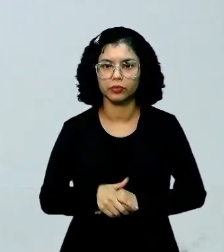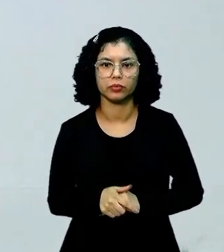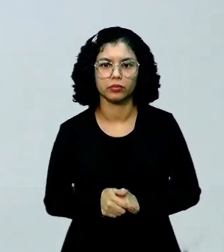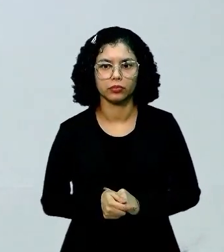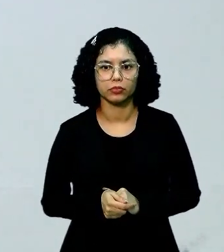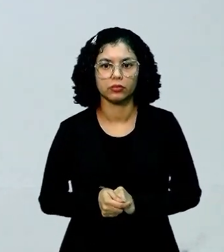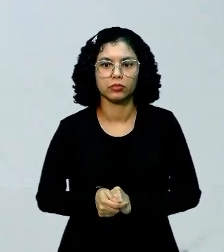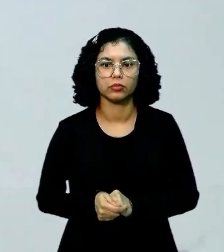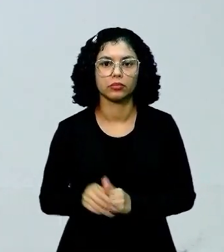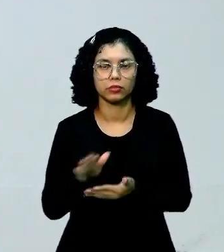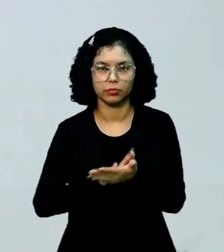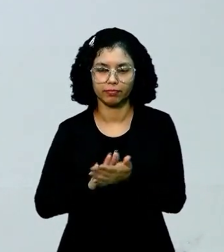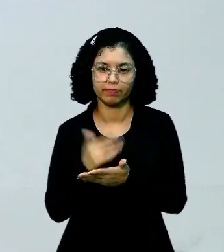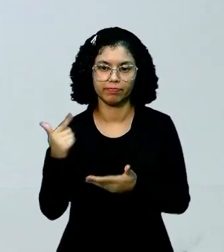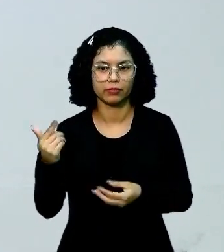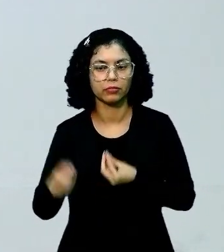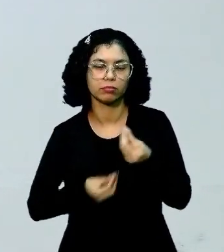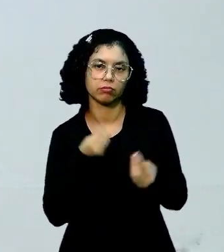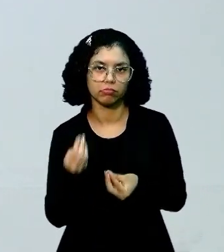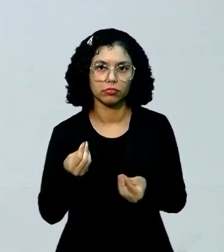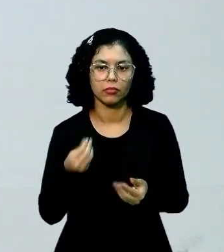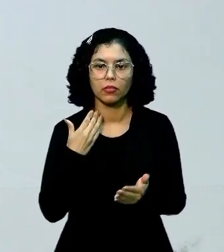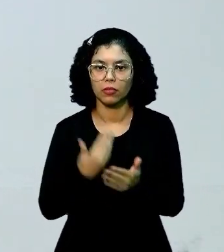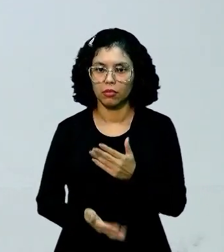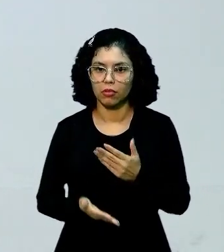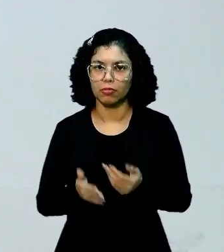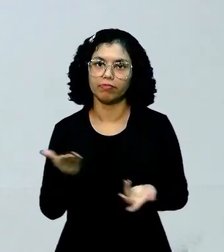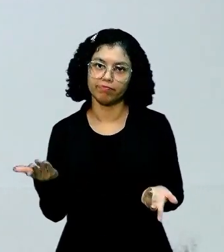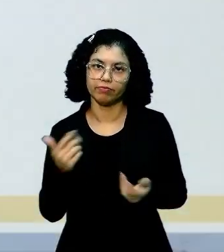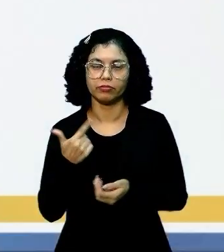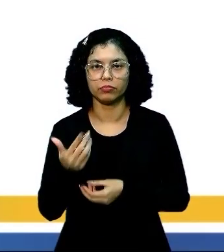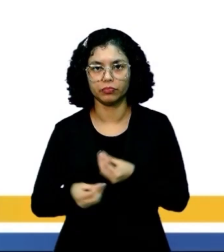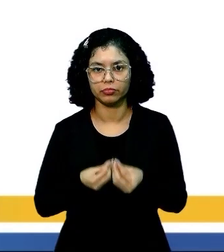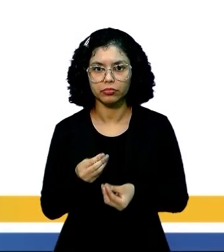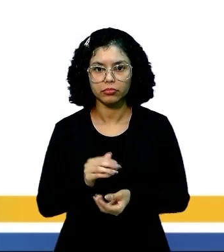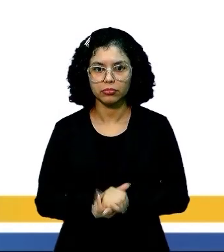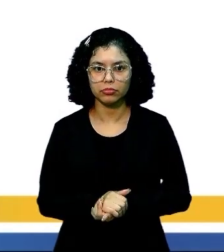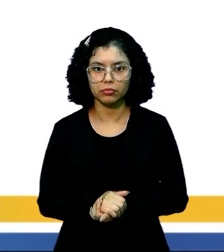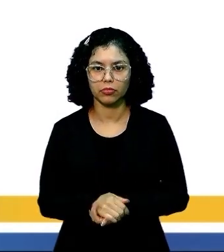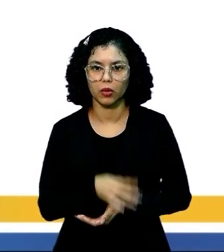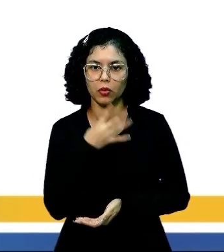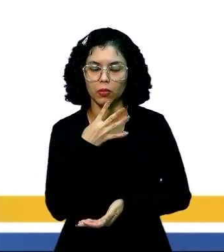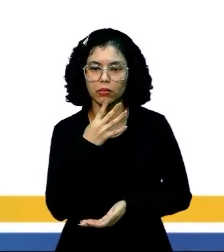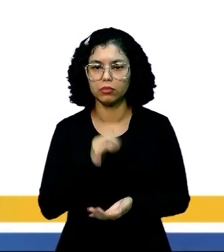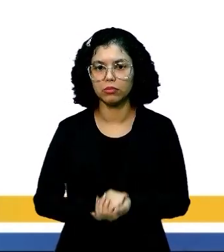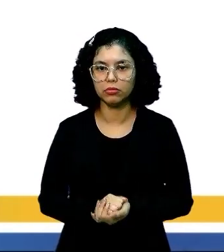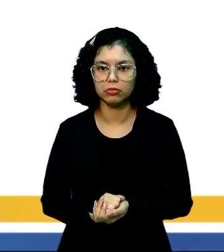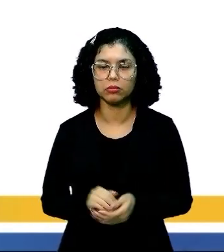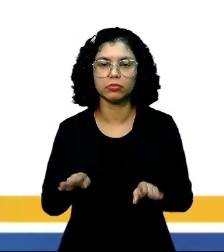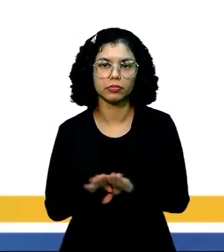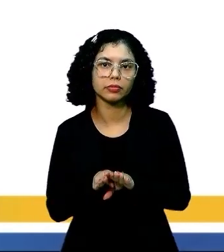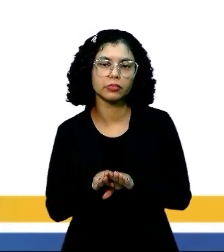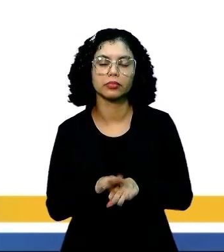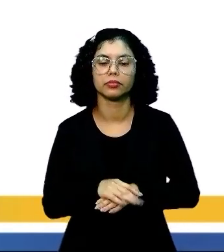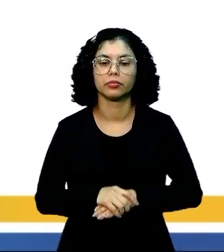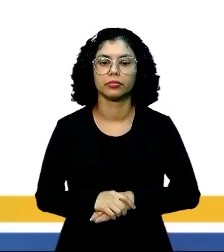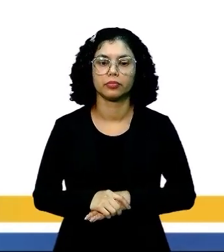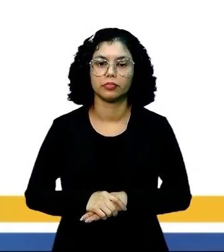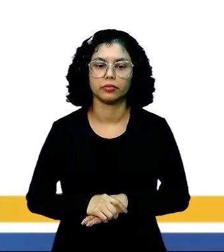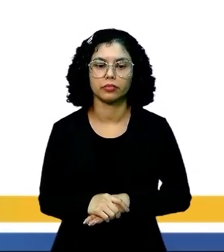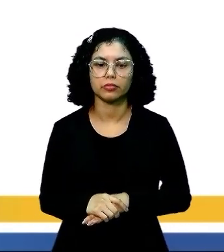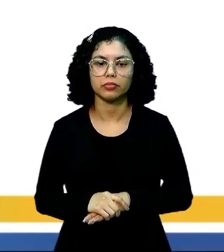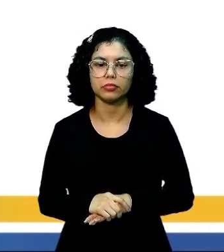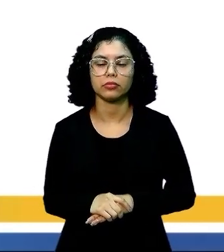também para não conhecer nada, que aí você vai ficar mais perdido que segue em tiroteio. Mas você conhecendo um pouquinho, você, né, deixar